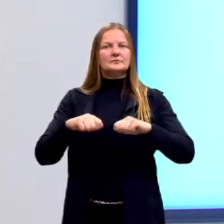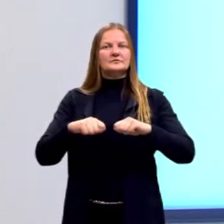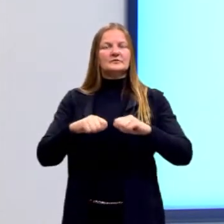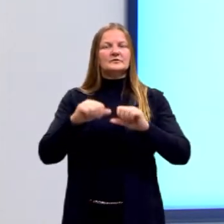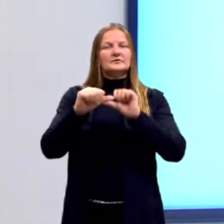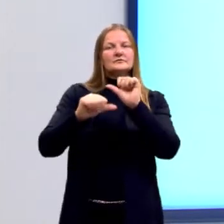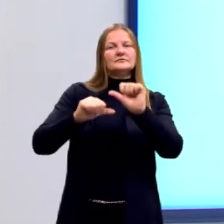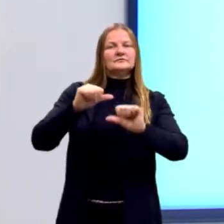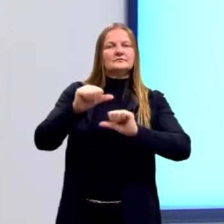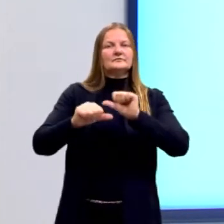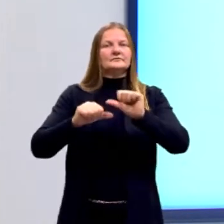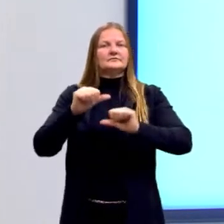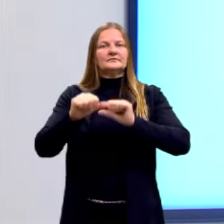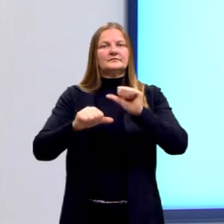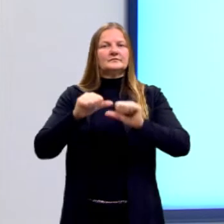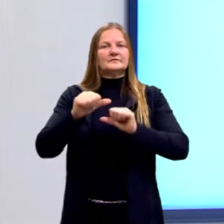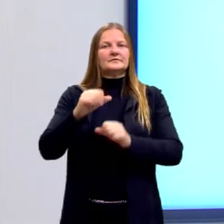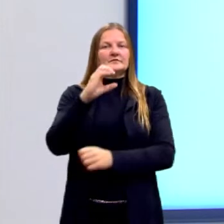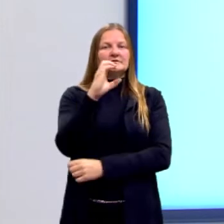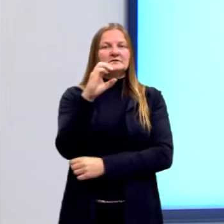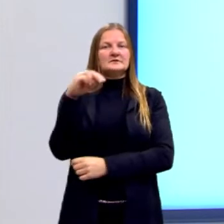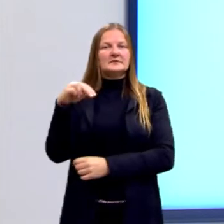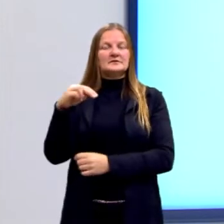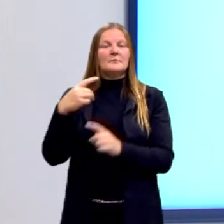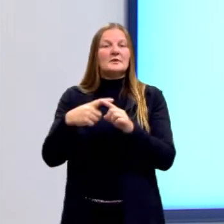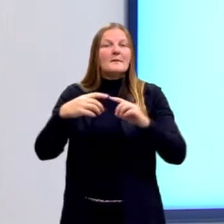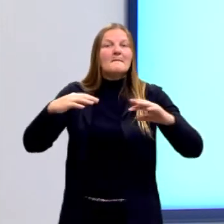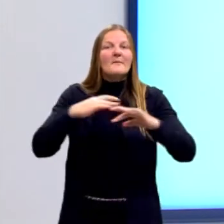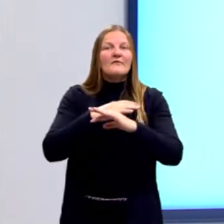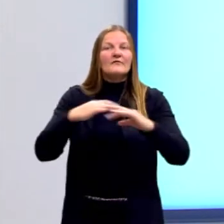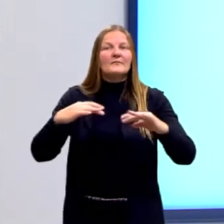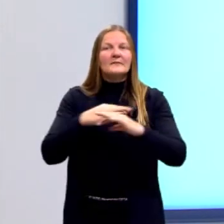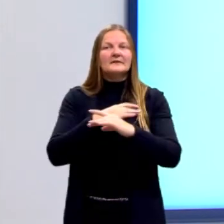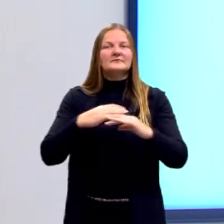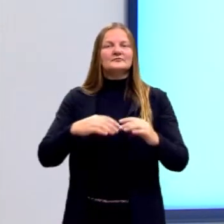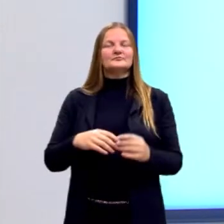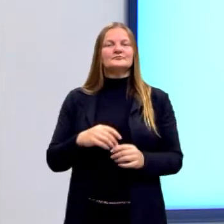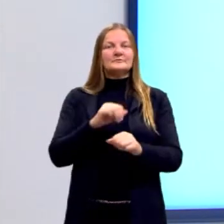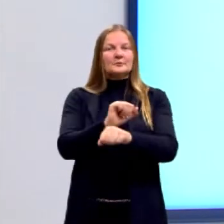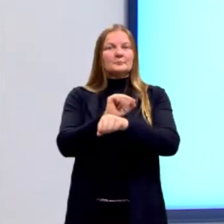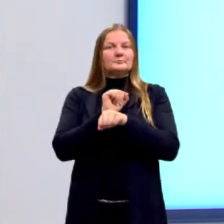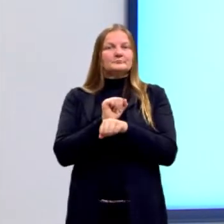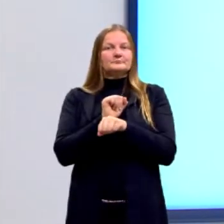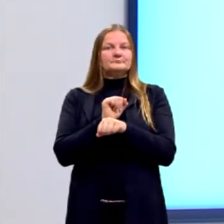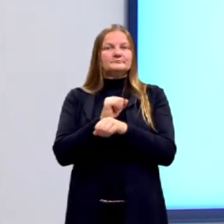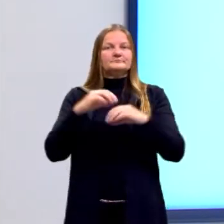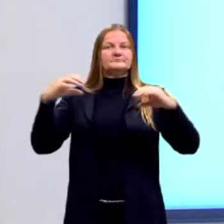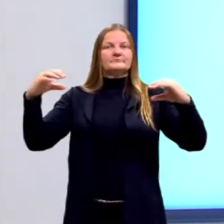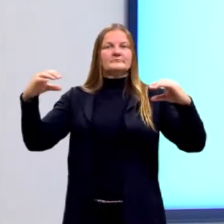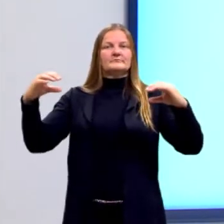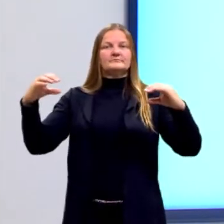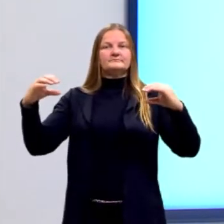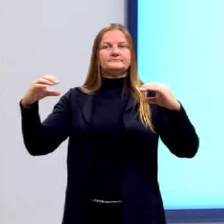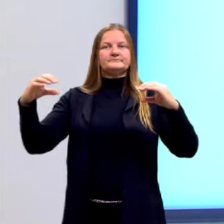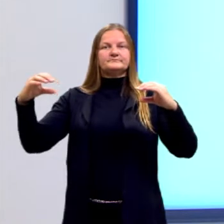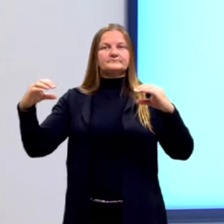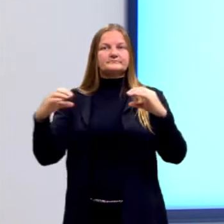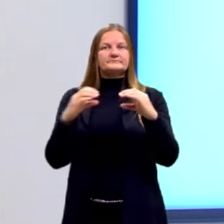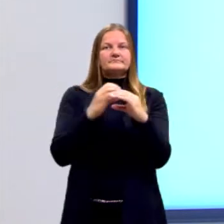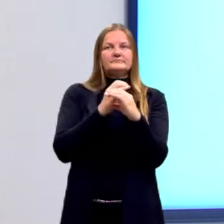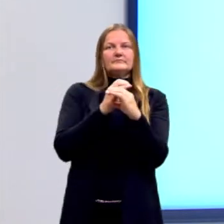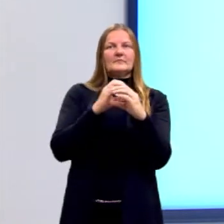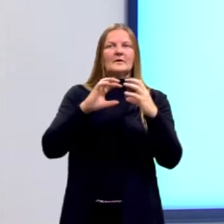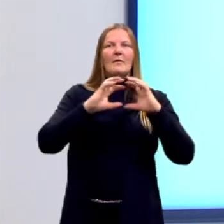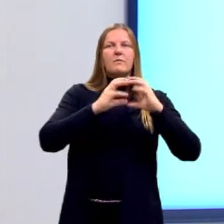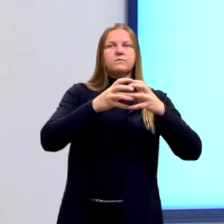lá vai ser transformada e energia cinética né aí Claro que ela vai parar né E aí ela vai ficar no estado